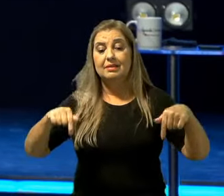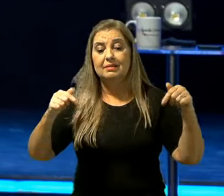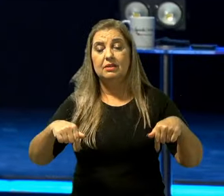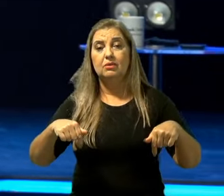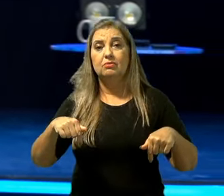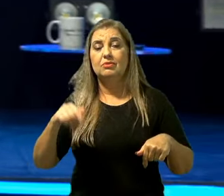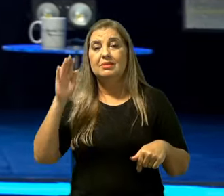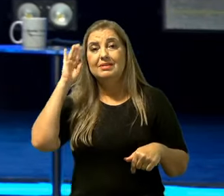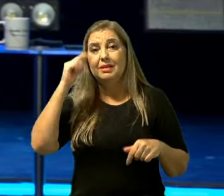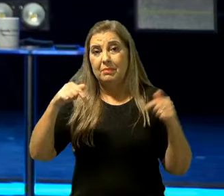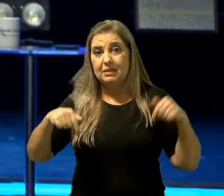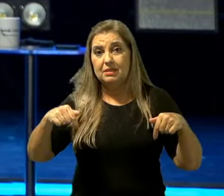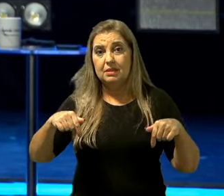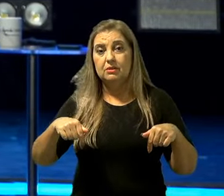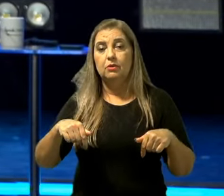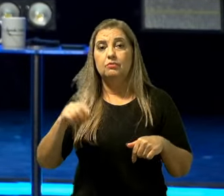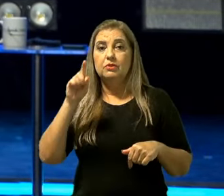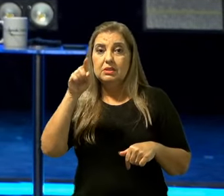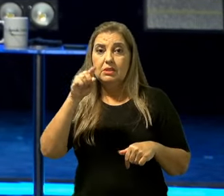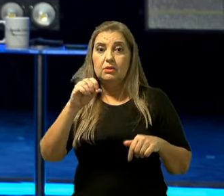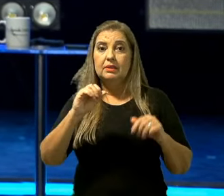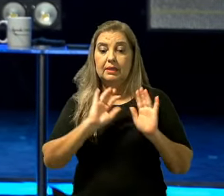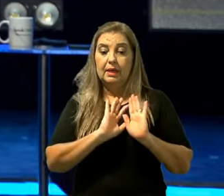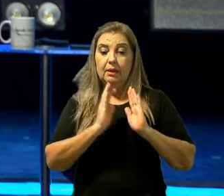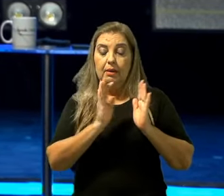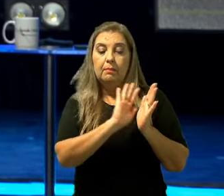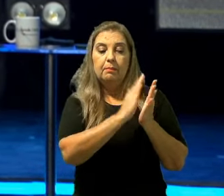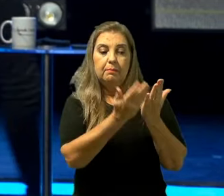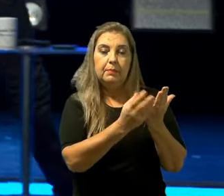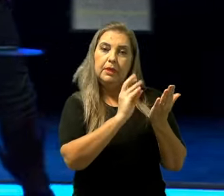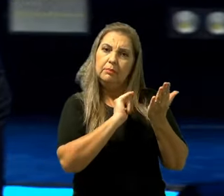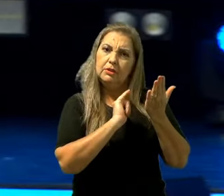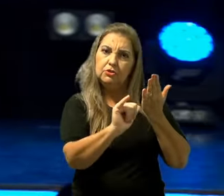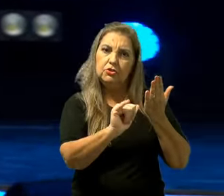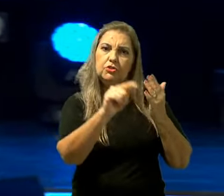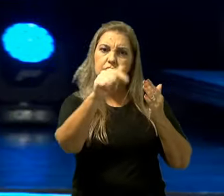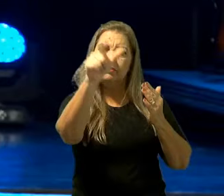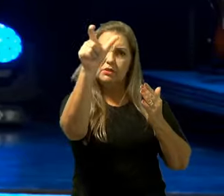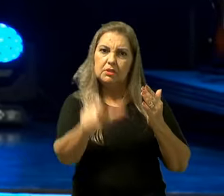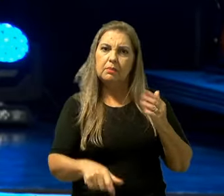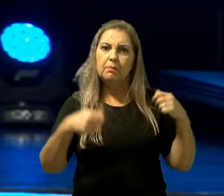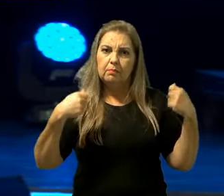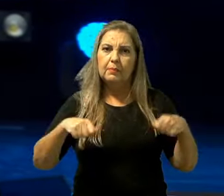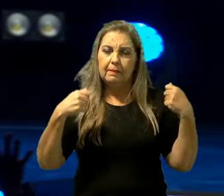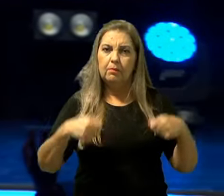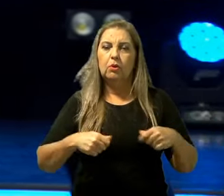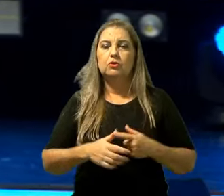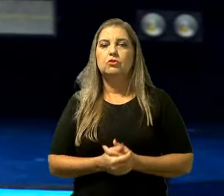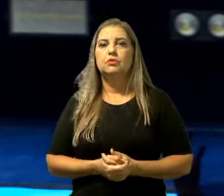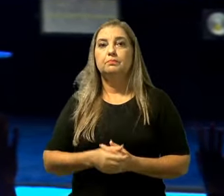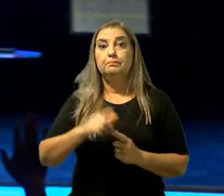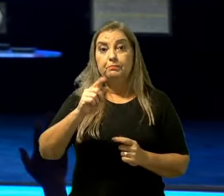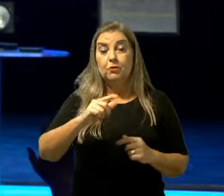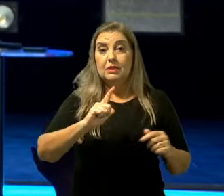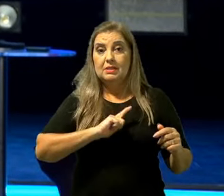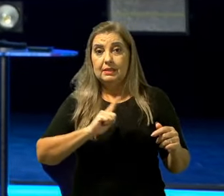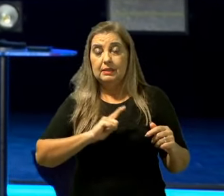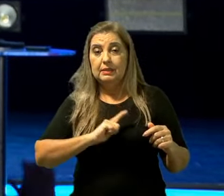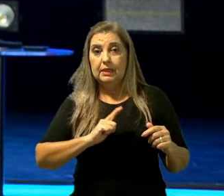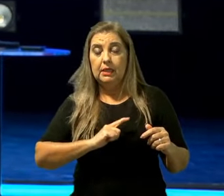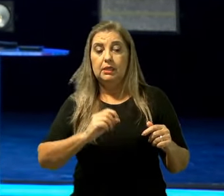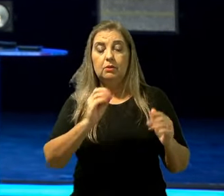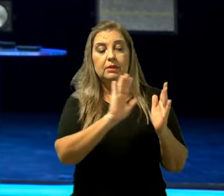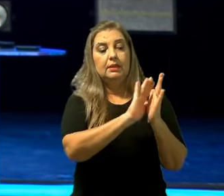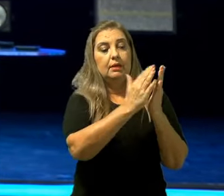o que você está passando, você é o que a Bíblia diz que você é, você pode o que a Bíblia diz que você pode, você tem aquilo que a